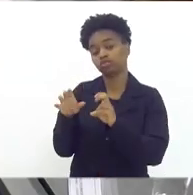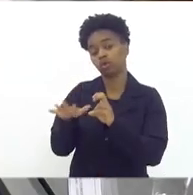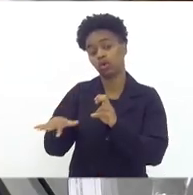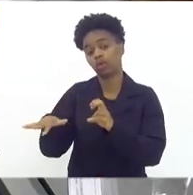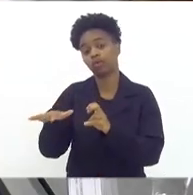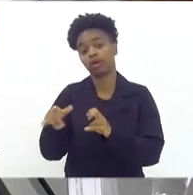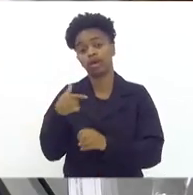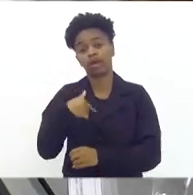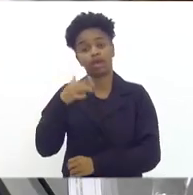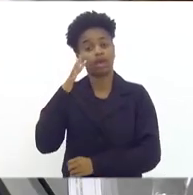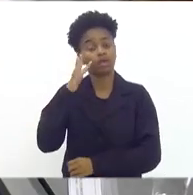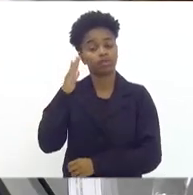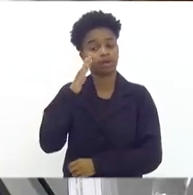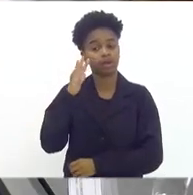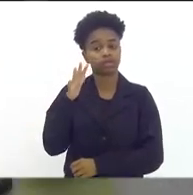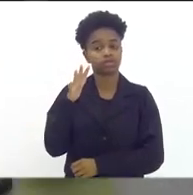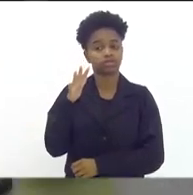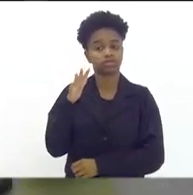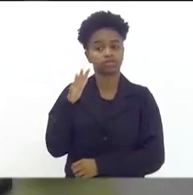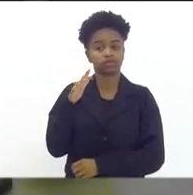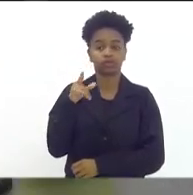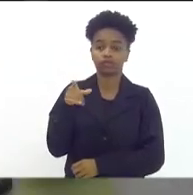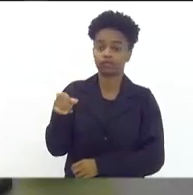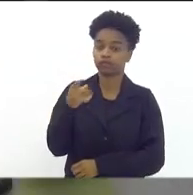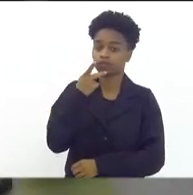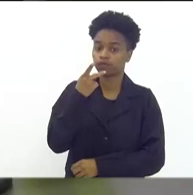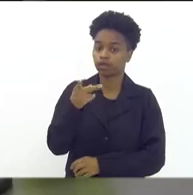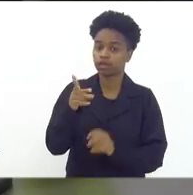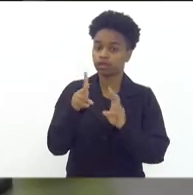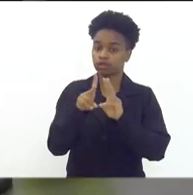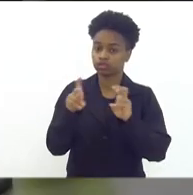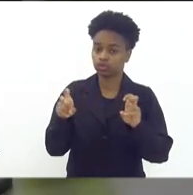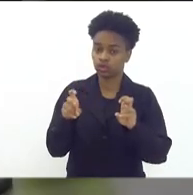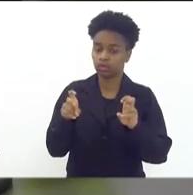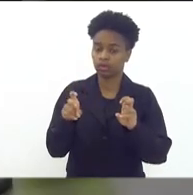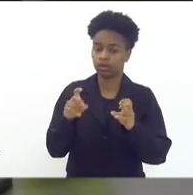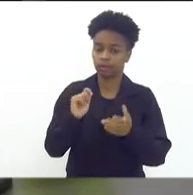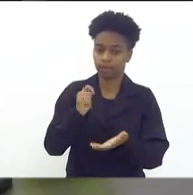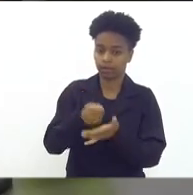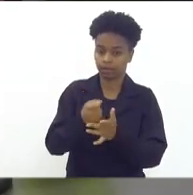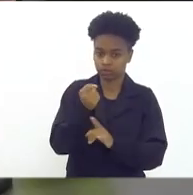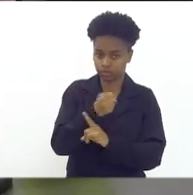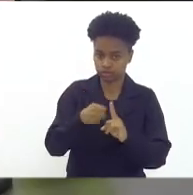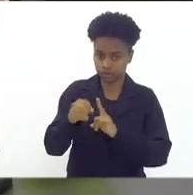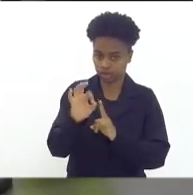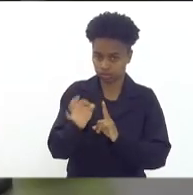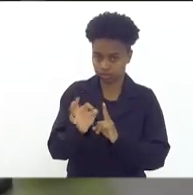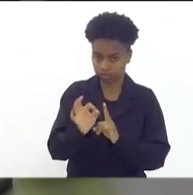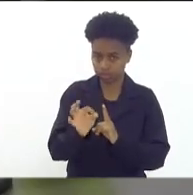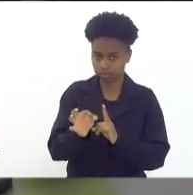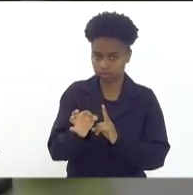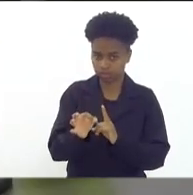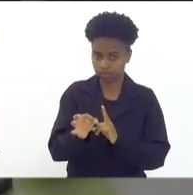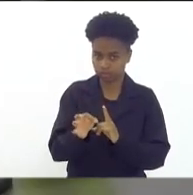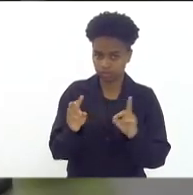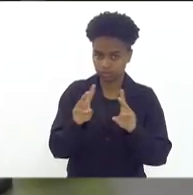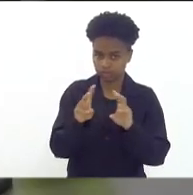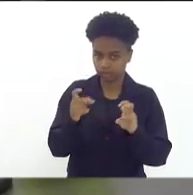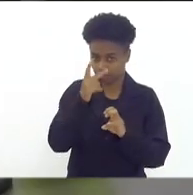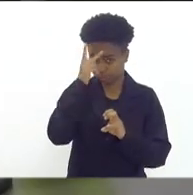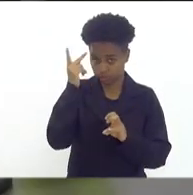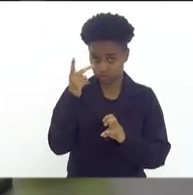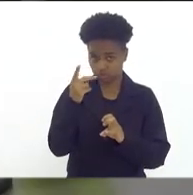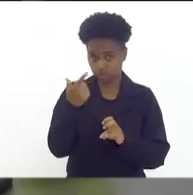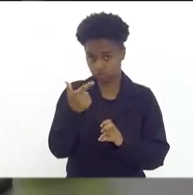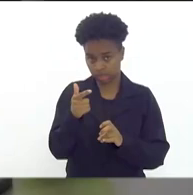que o senhor esteja se referindo a algum tipo de tarifa social para para esse esse consumidor de baixa